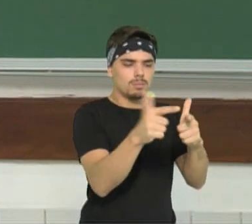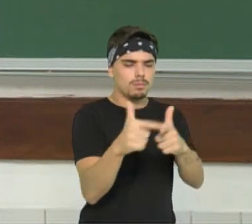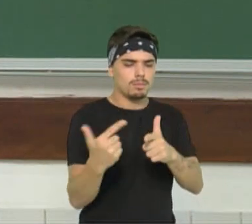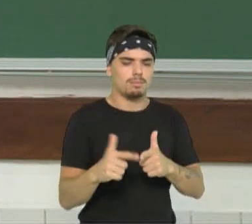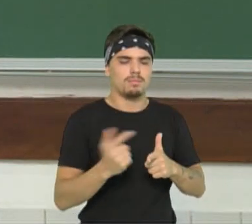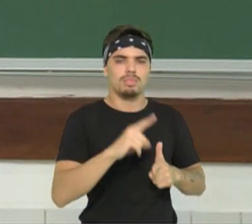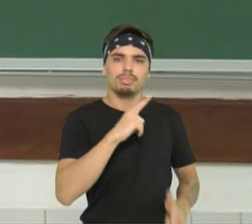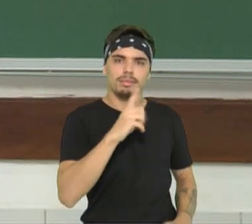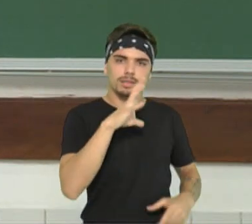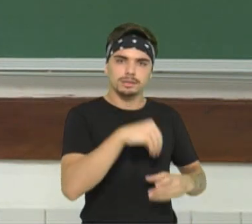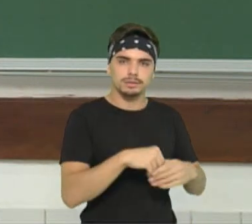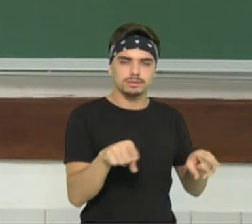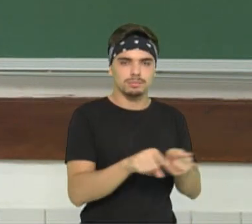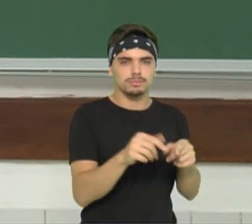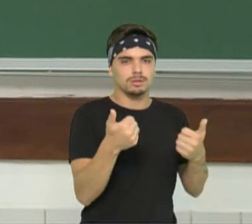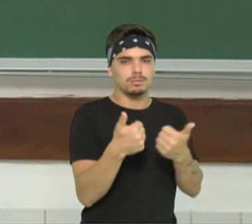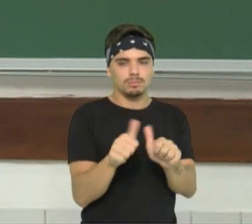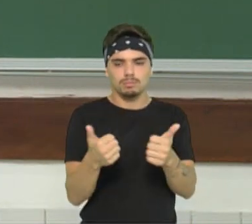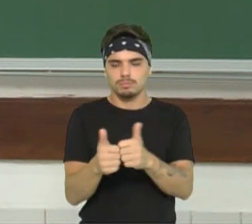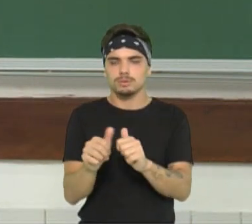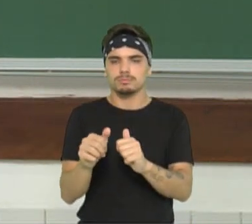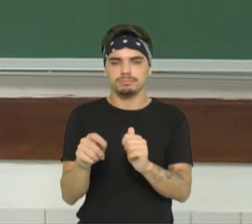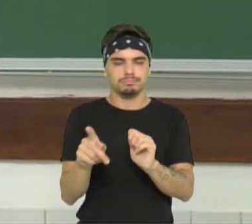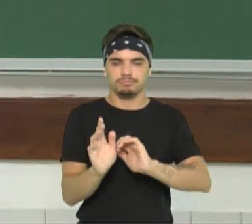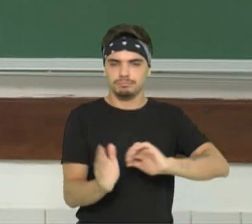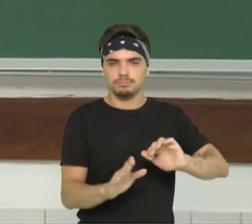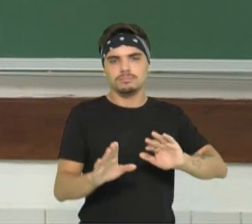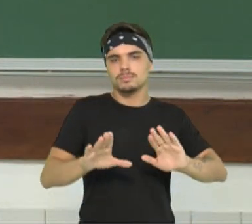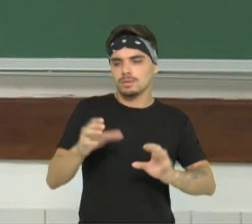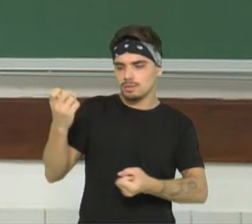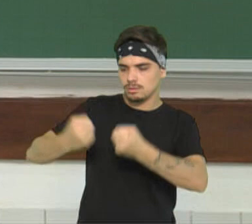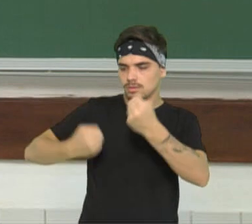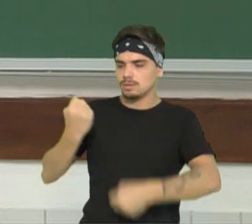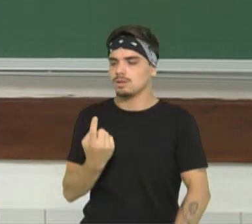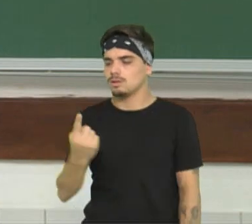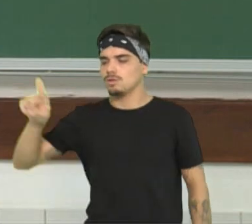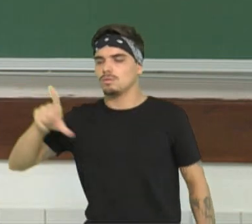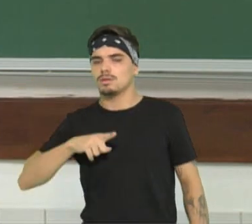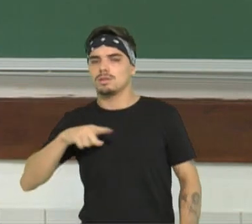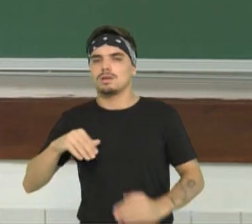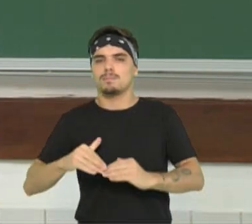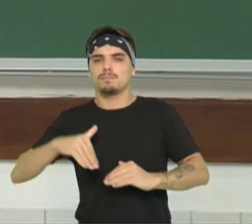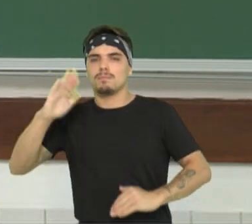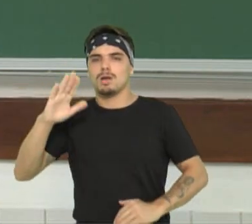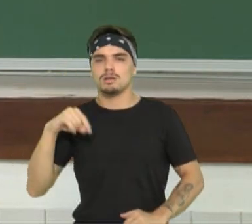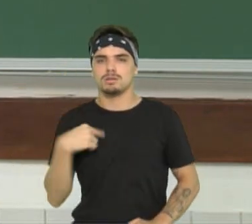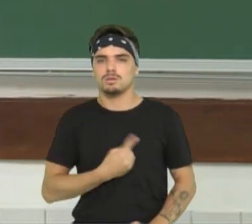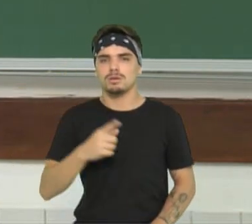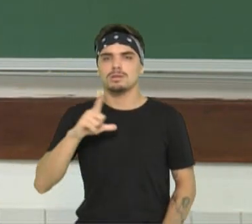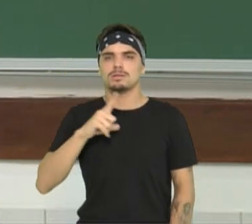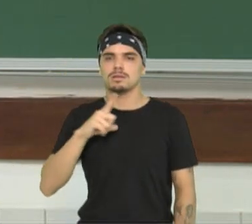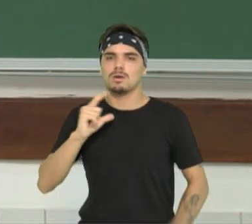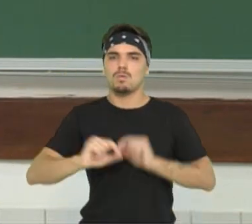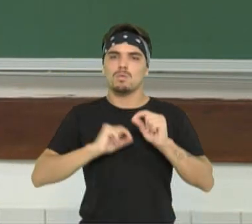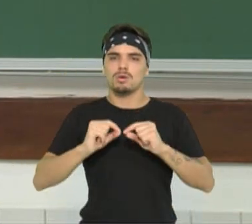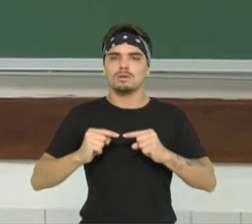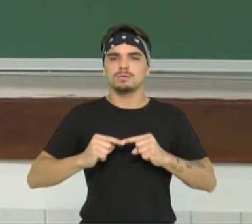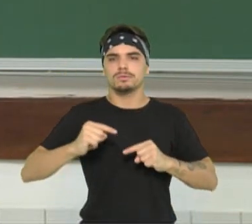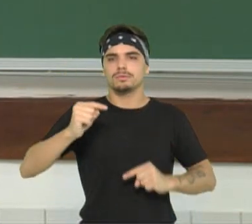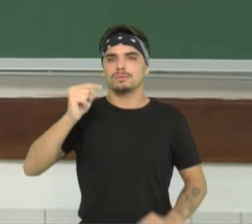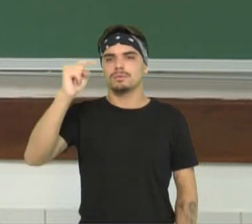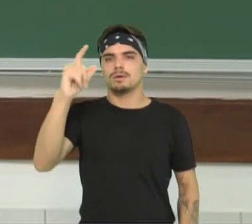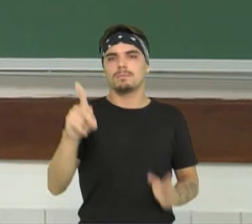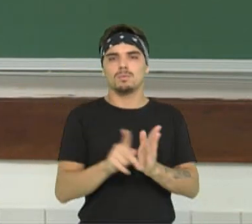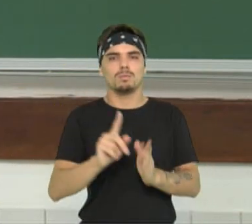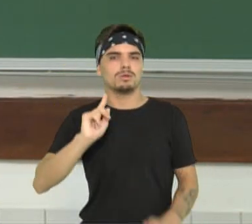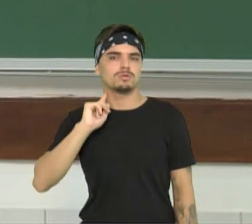problemas, o transporte individual vai prevalecer e nós teremos aqui um aumento também